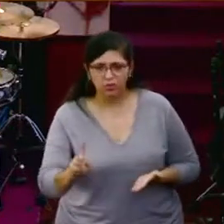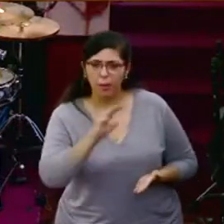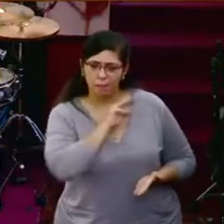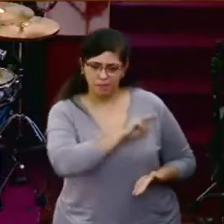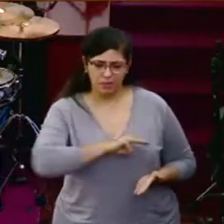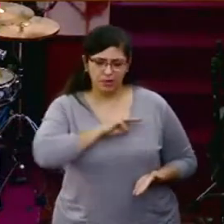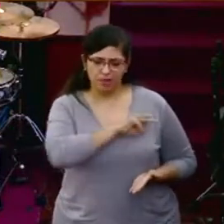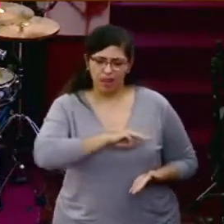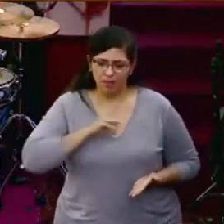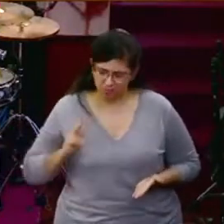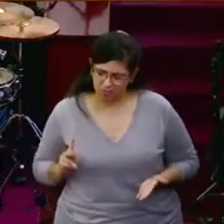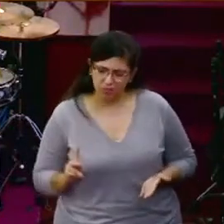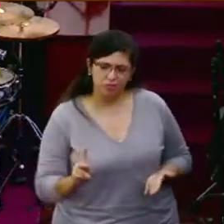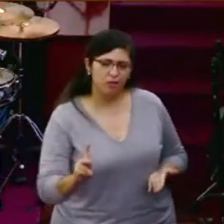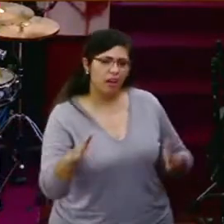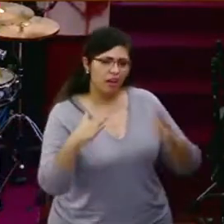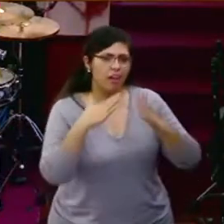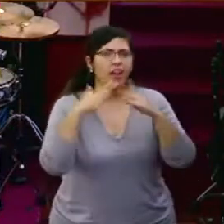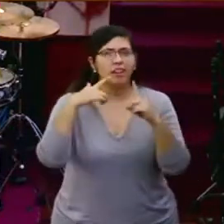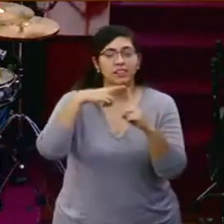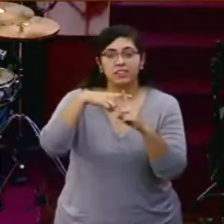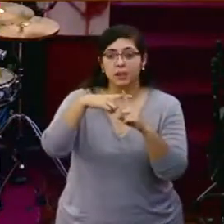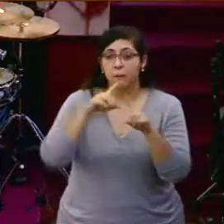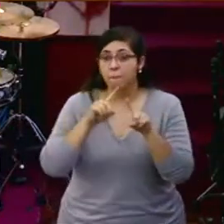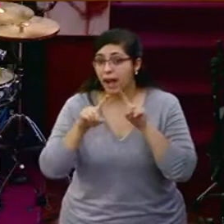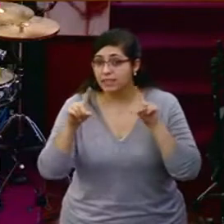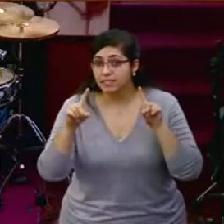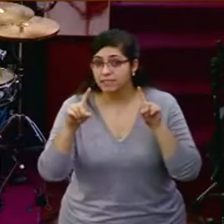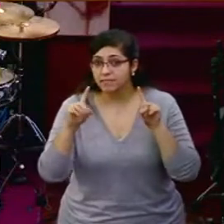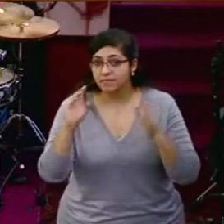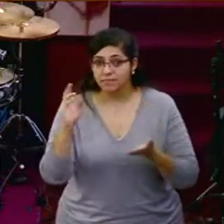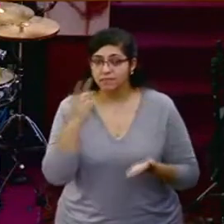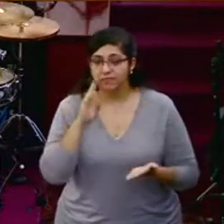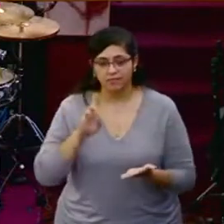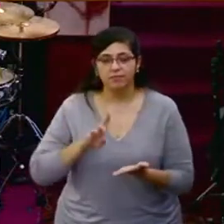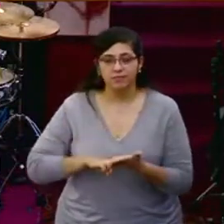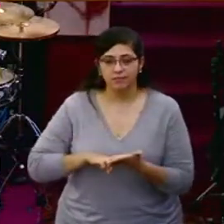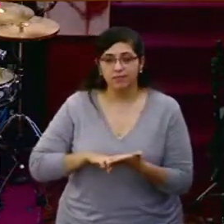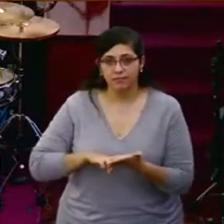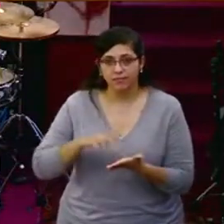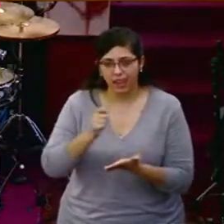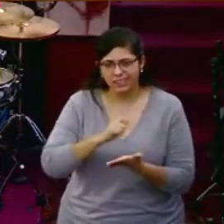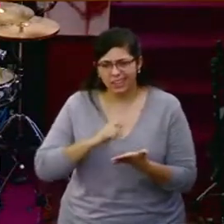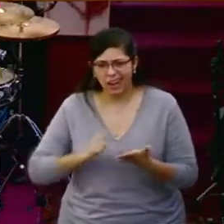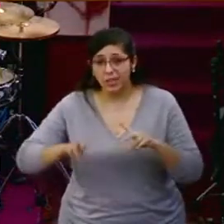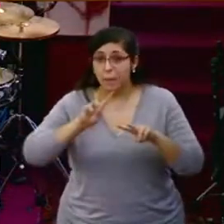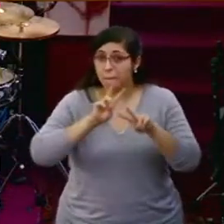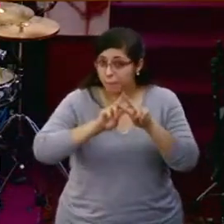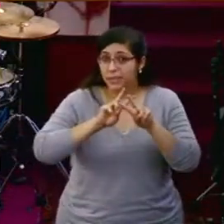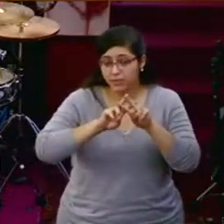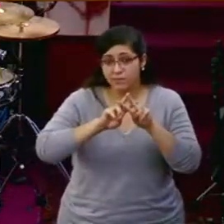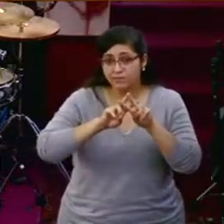plantando igrejas e então em determinado momento ele escreve uma carta para si igreja está preso nesse